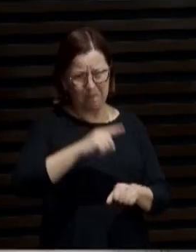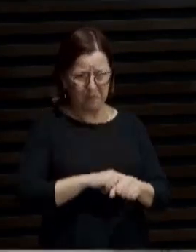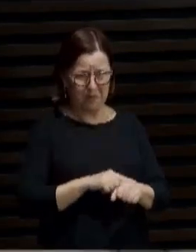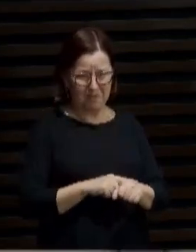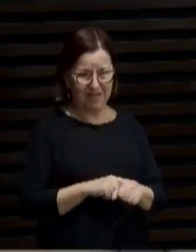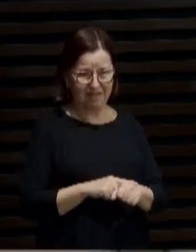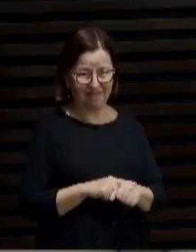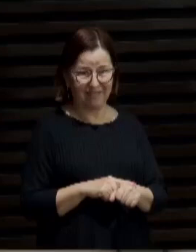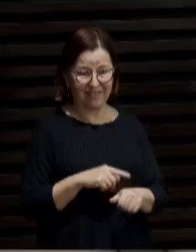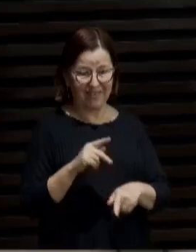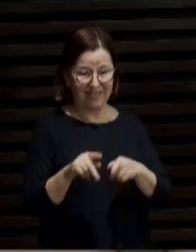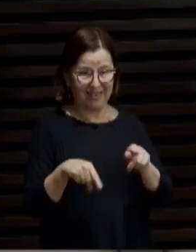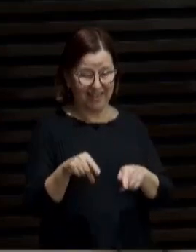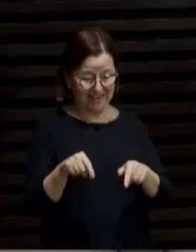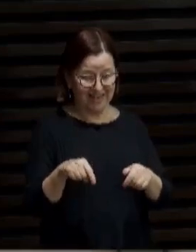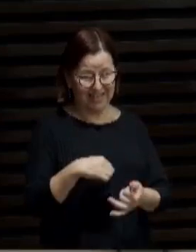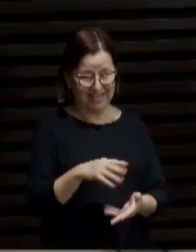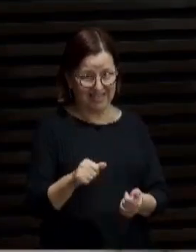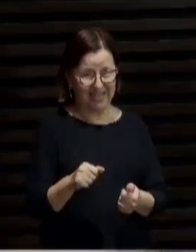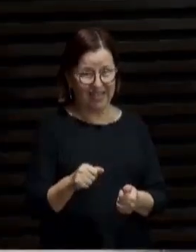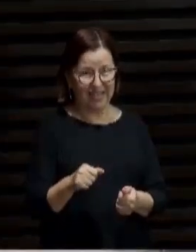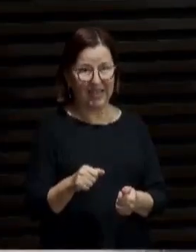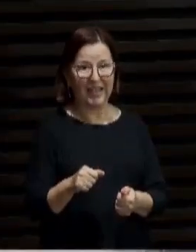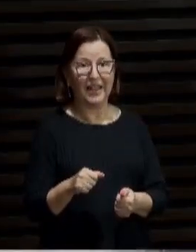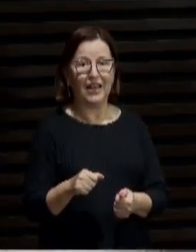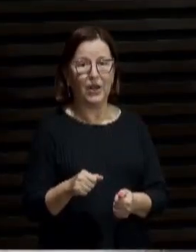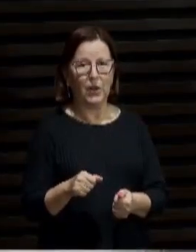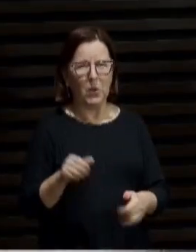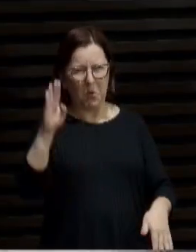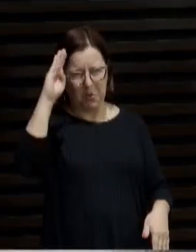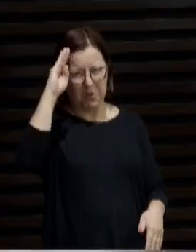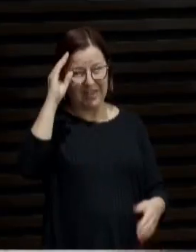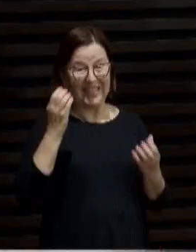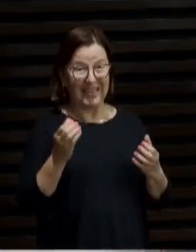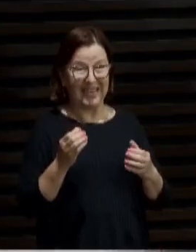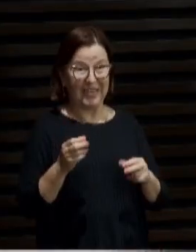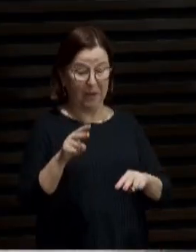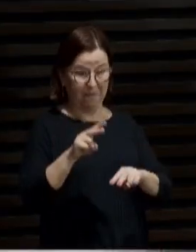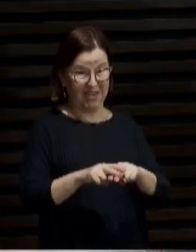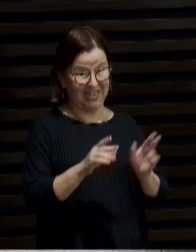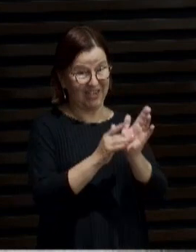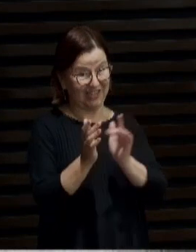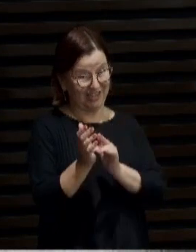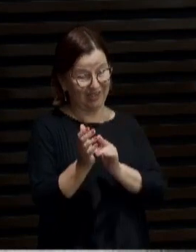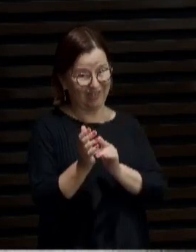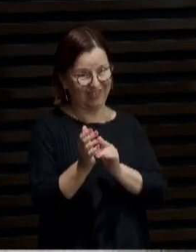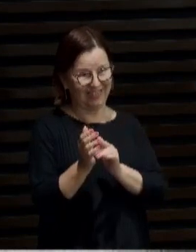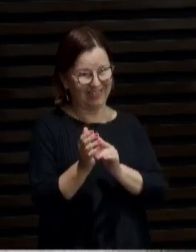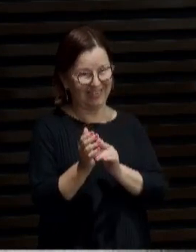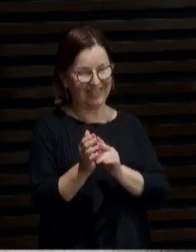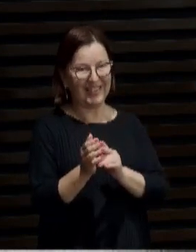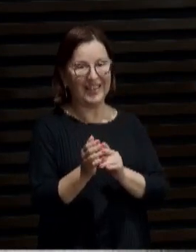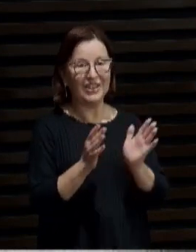eles achavam que eles estavam aprisionando Jesus, né? Jesus ele havia dito assim: ninguém tira a minha vida, eu a